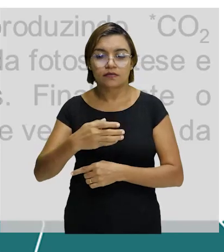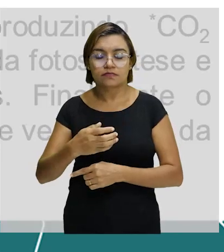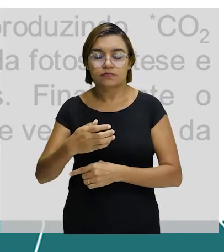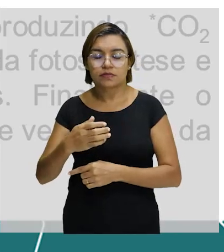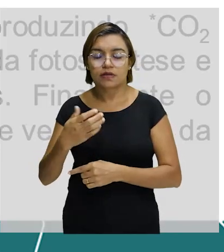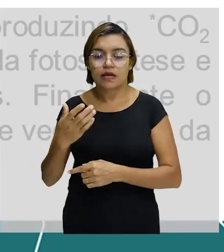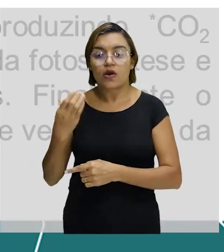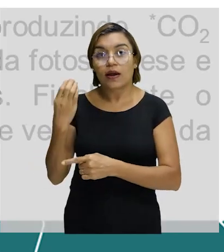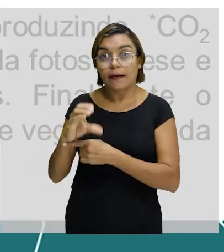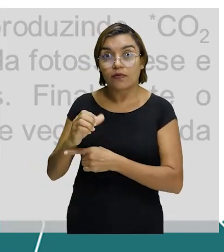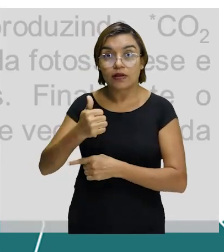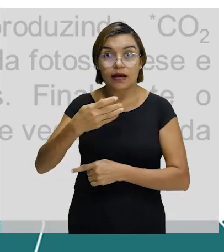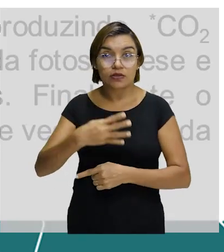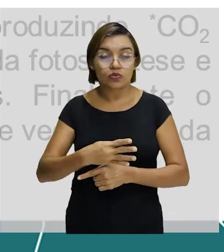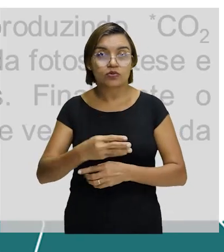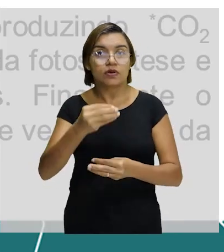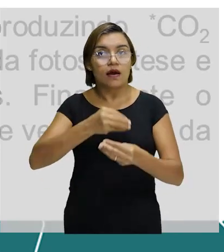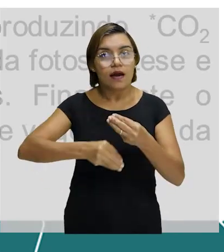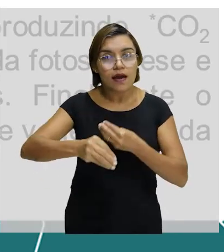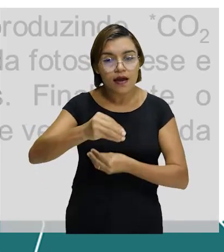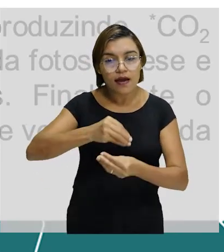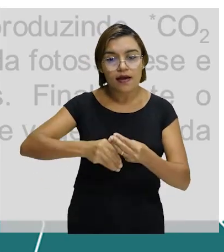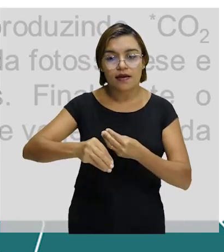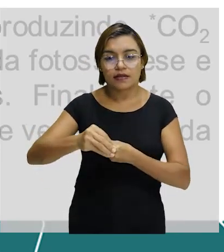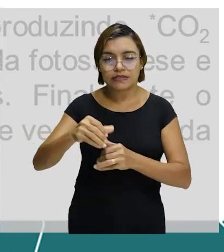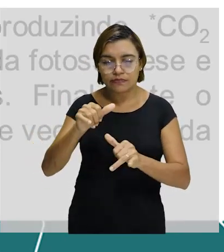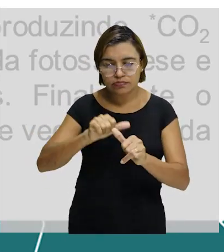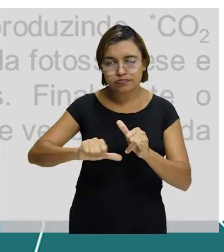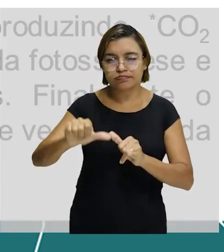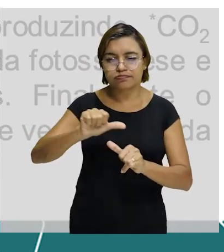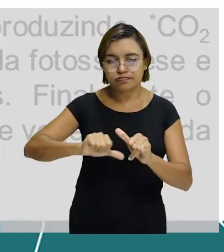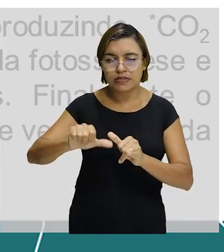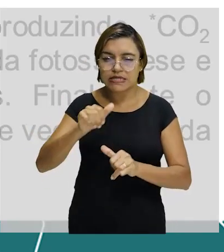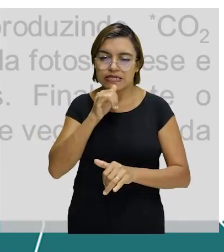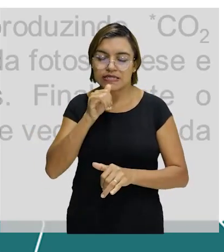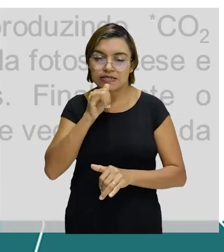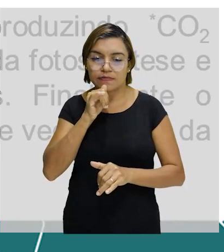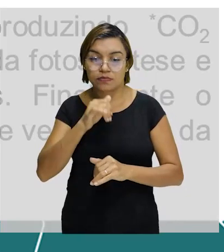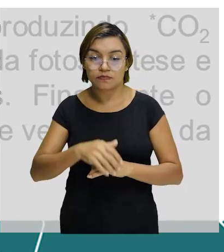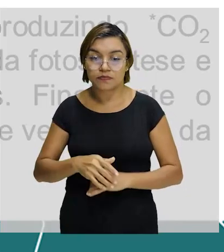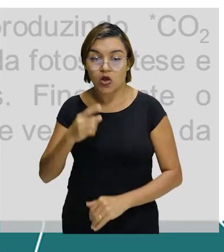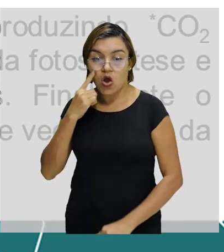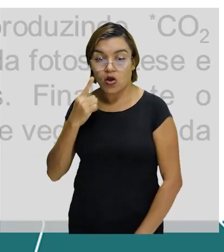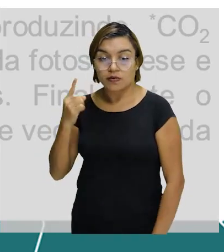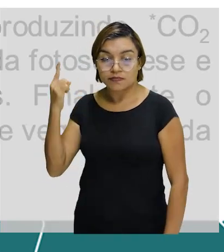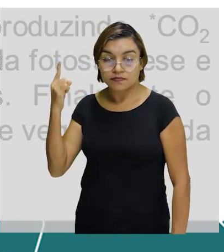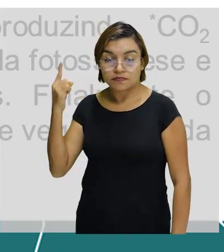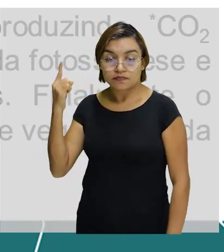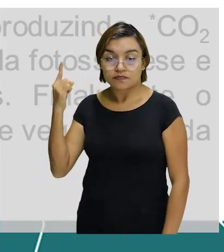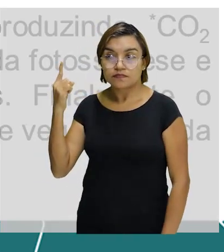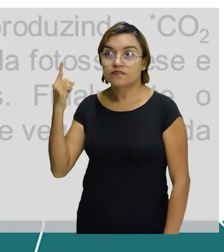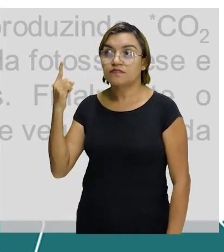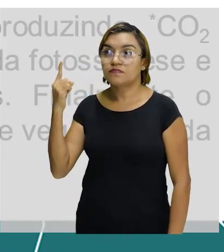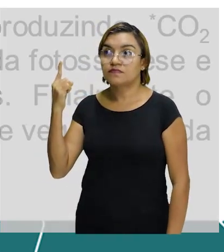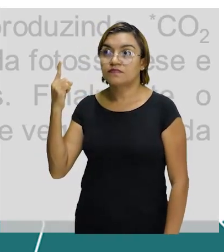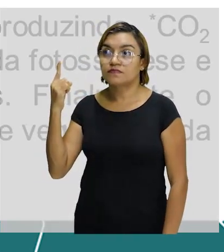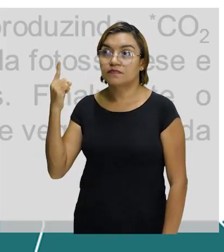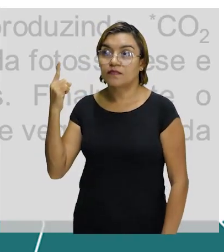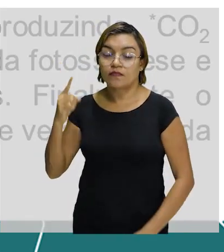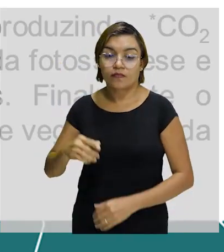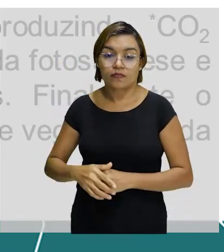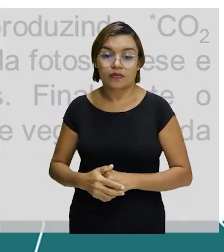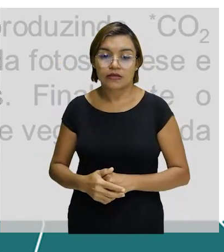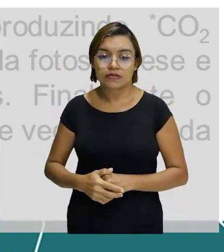produzindo o CO2, o gás carbônico, só que esse gás carbônico ele vai ser radioativo. Este